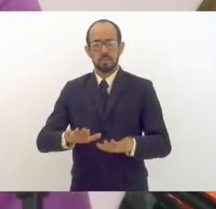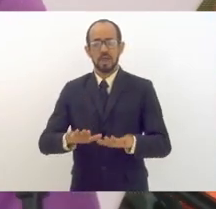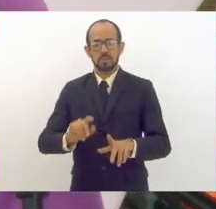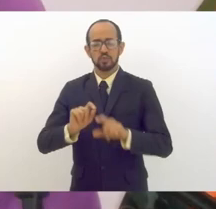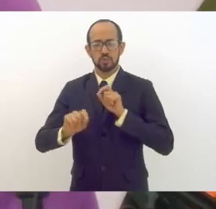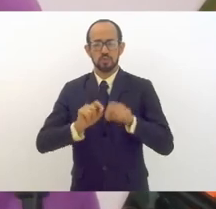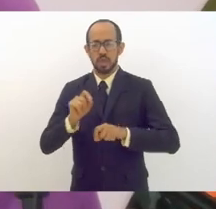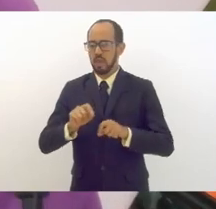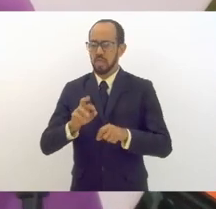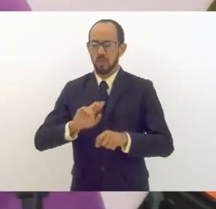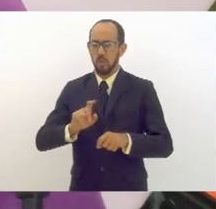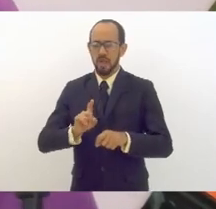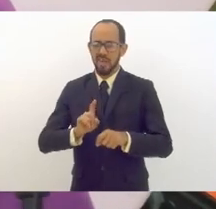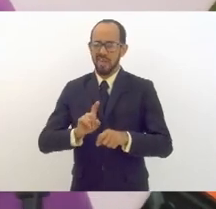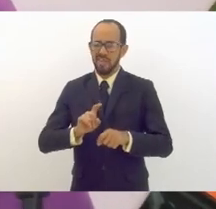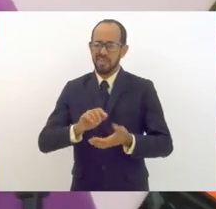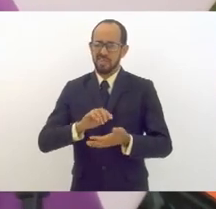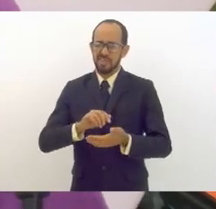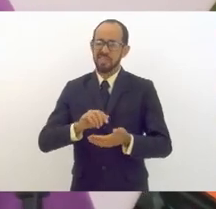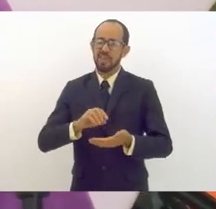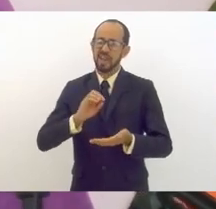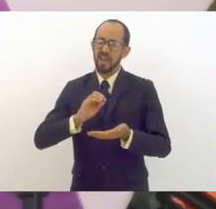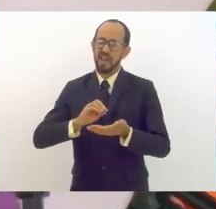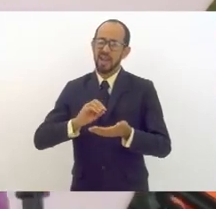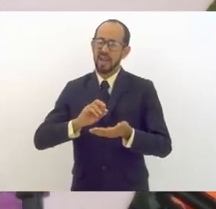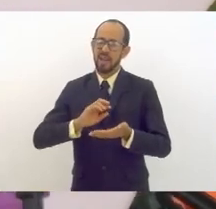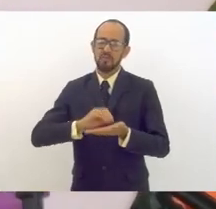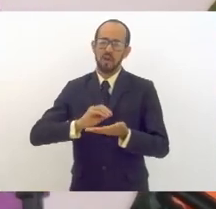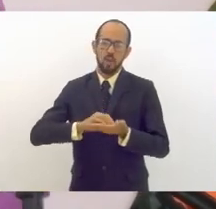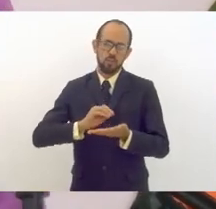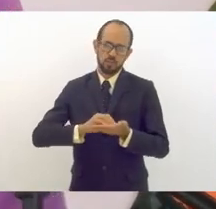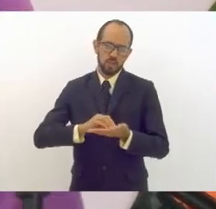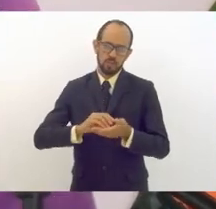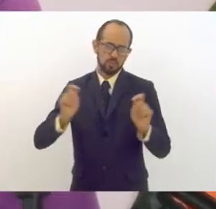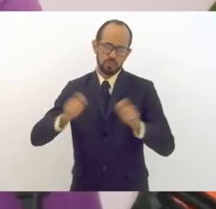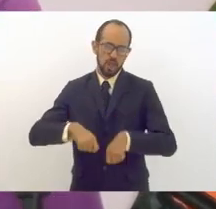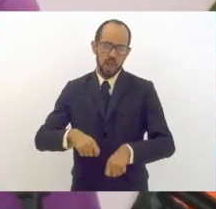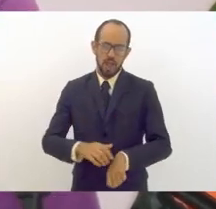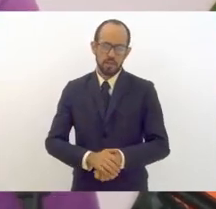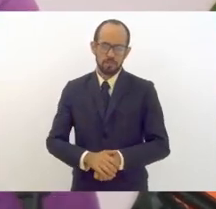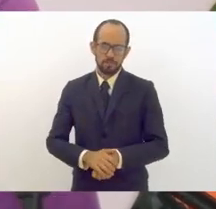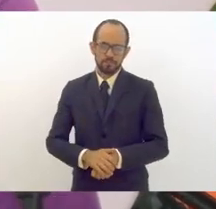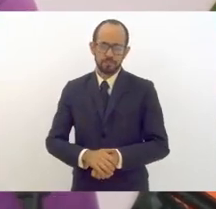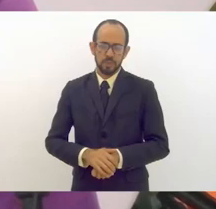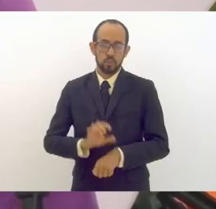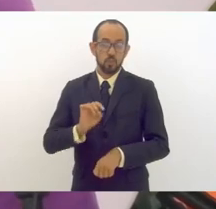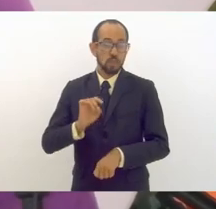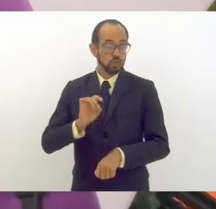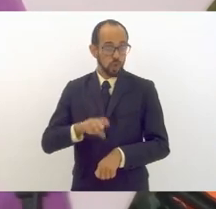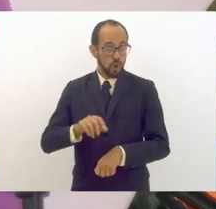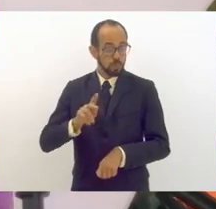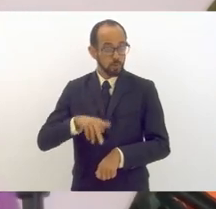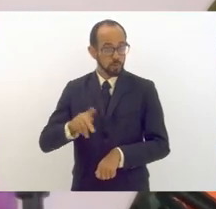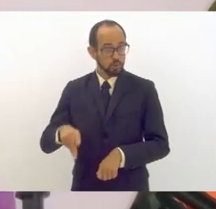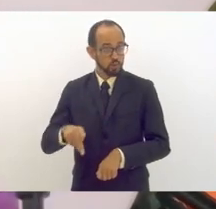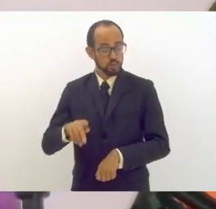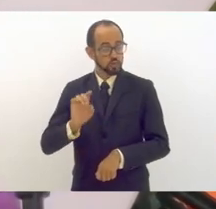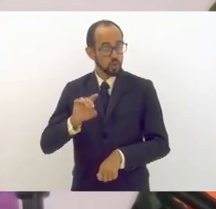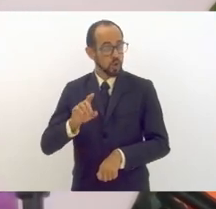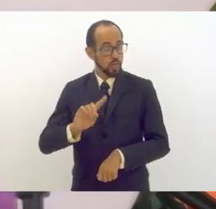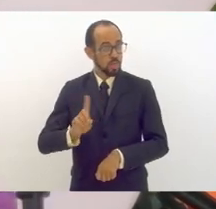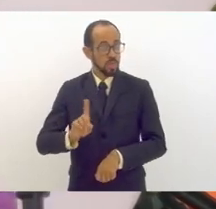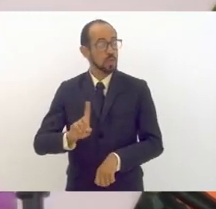chega nem perto dessa carência, né? Inclusive que ela não é só de professores e professoras, né?